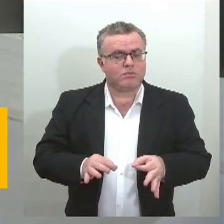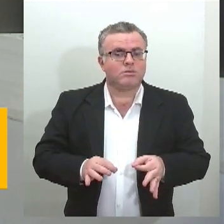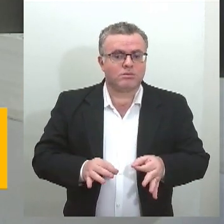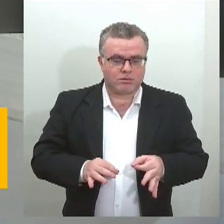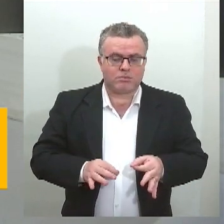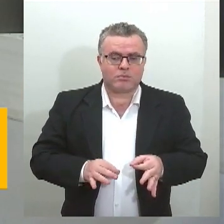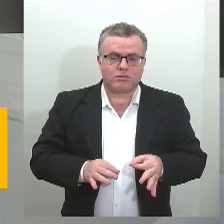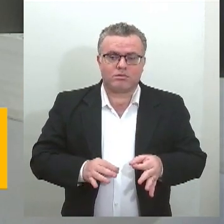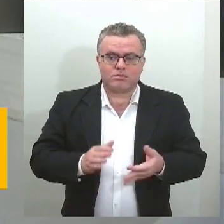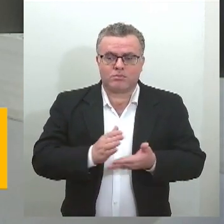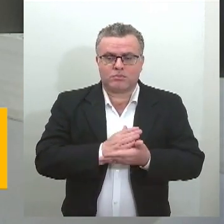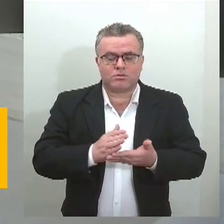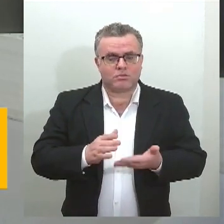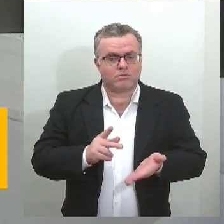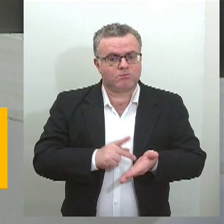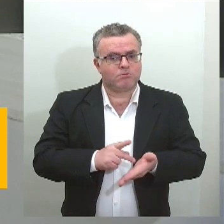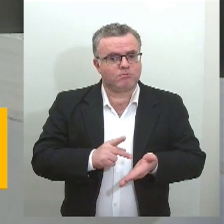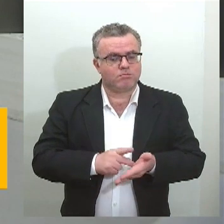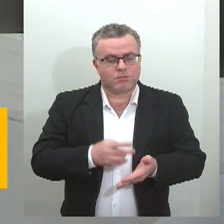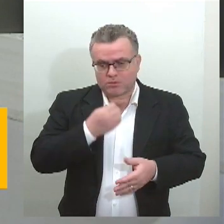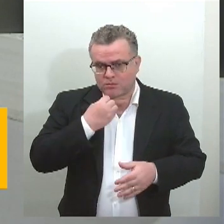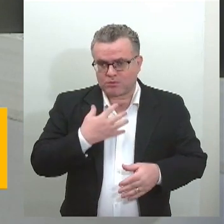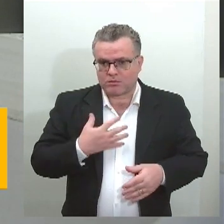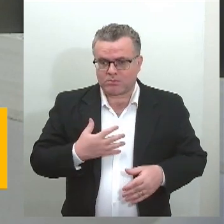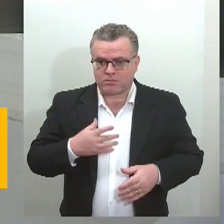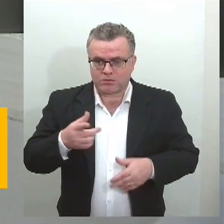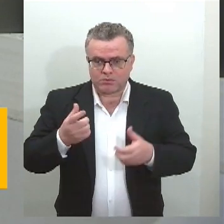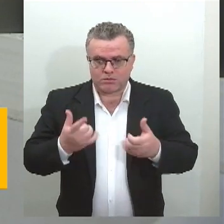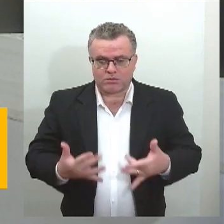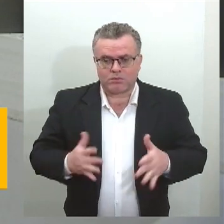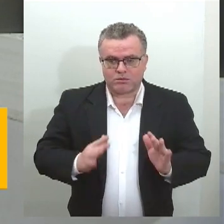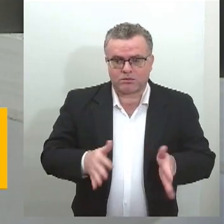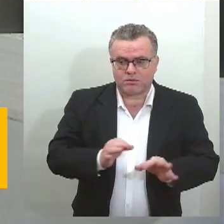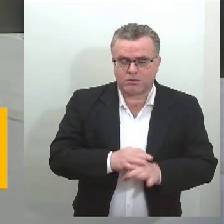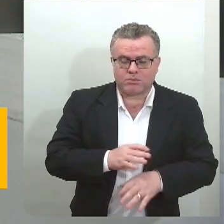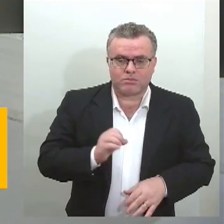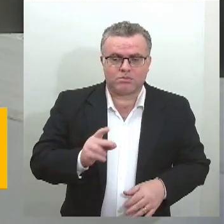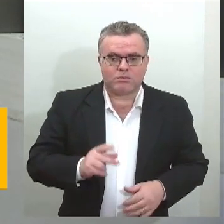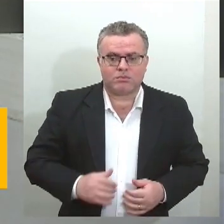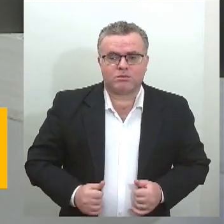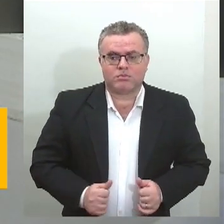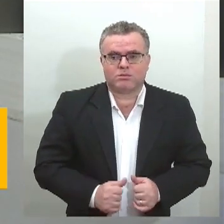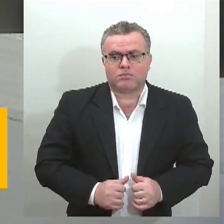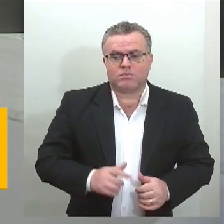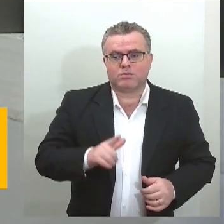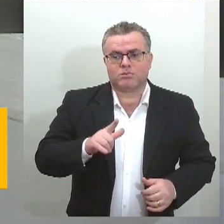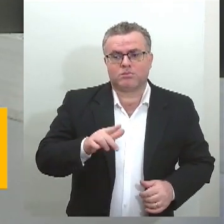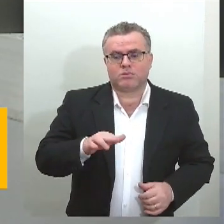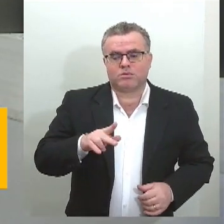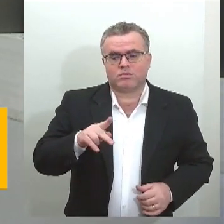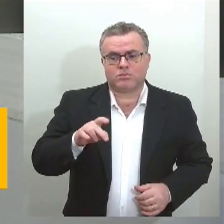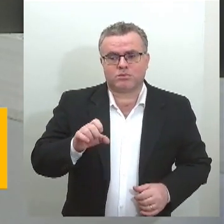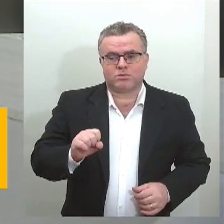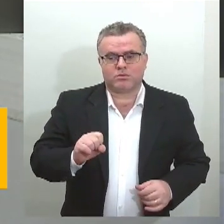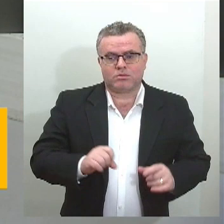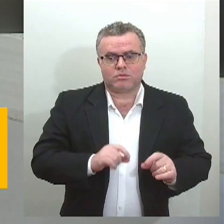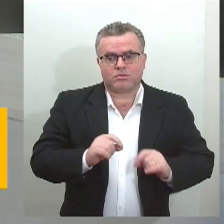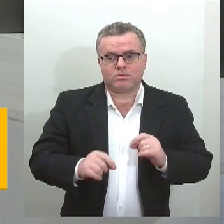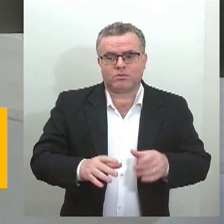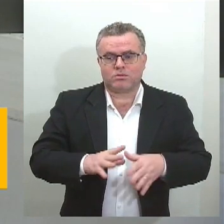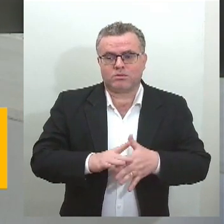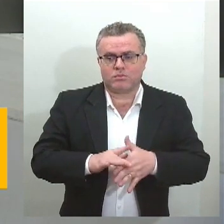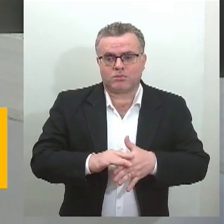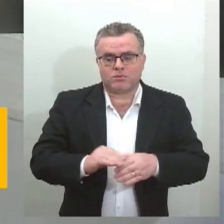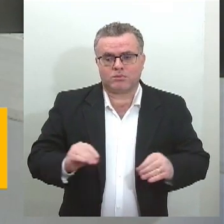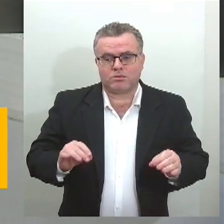extremamente eficientes, como você bem falou agora. Exatamente. O lúpus hoje é uma doença que não tem cura, é uma doença